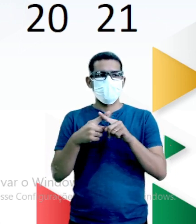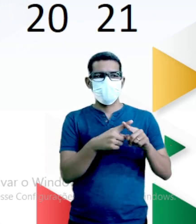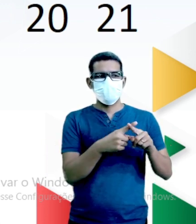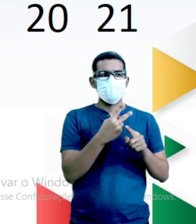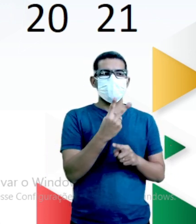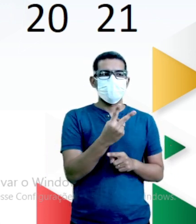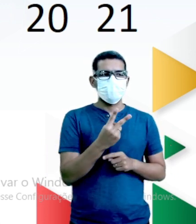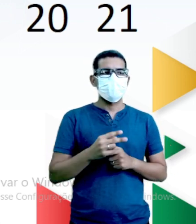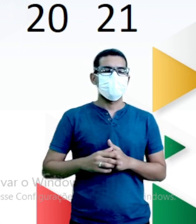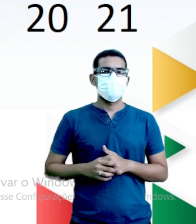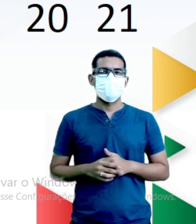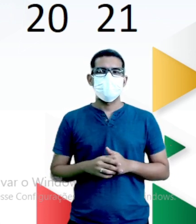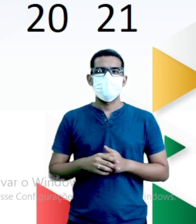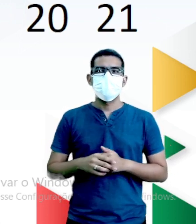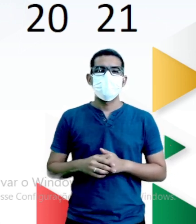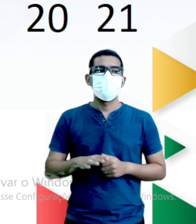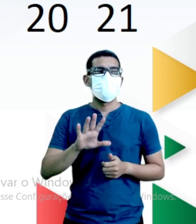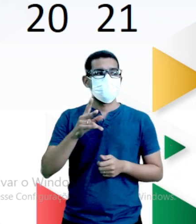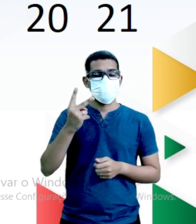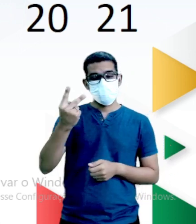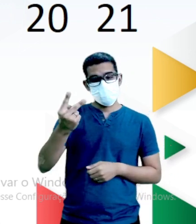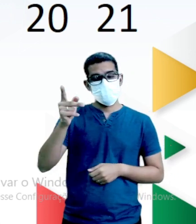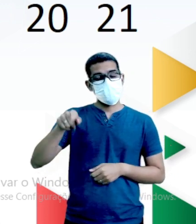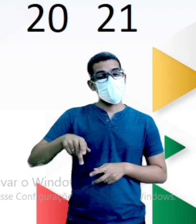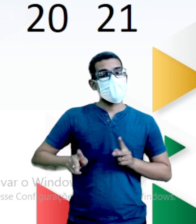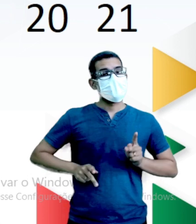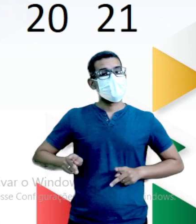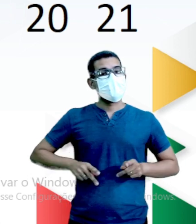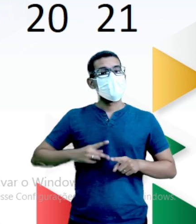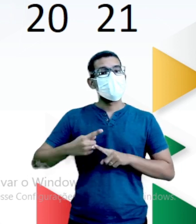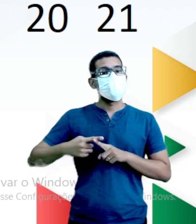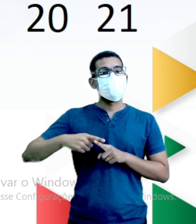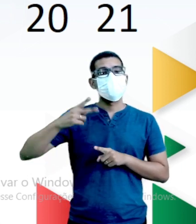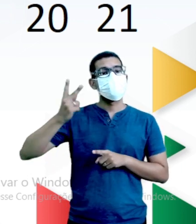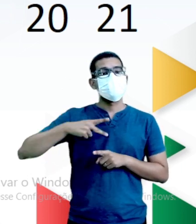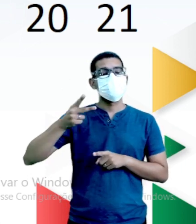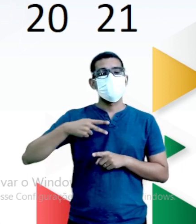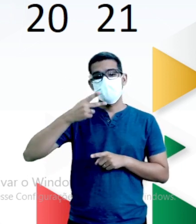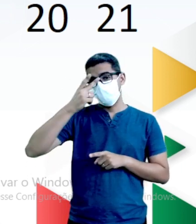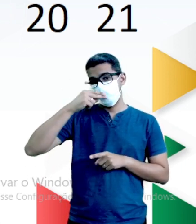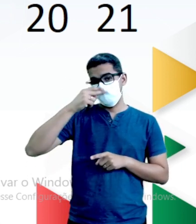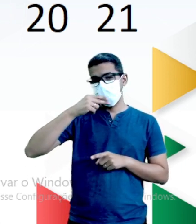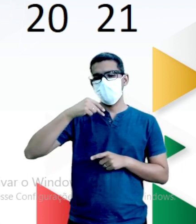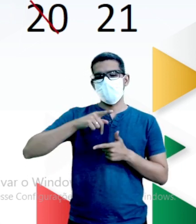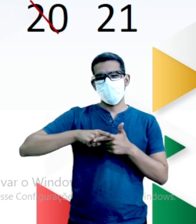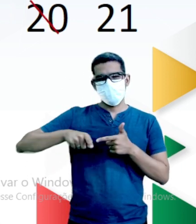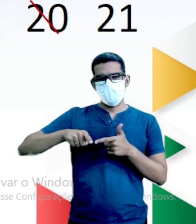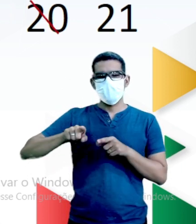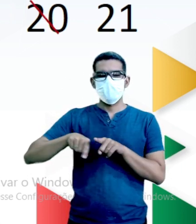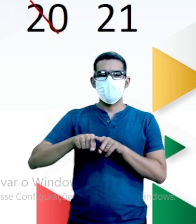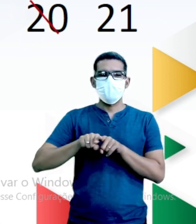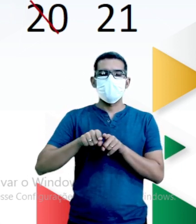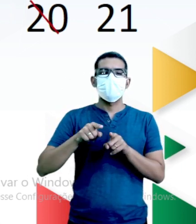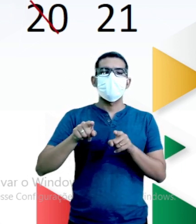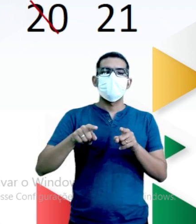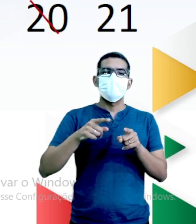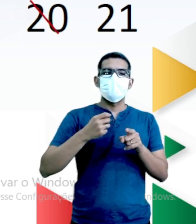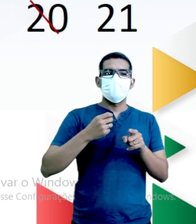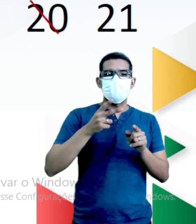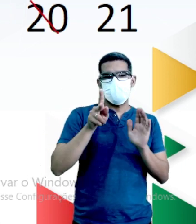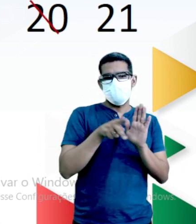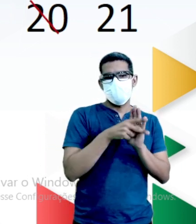primos, claro, mas o próprio 2 é primo porque ele só é divisível por ele mesmo e pelo próprio 1, tá bom? E aí nós